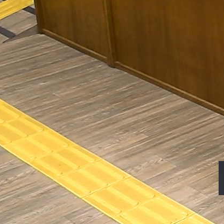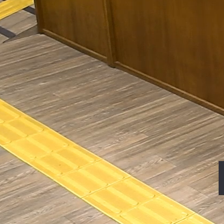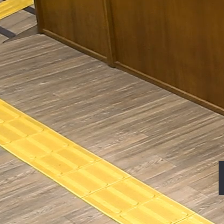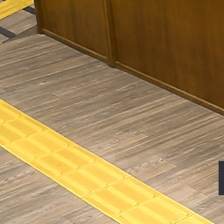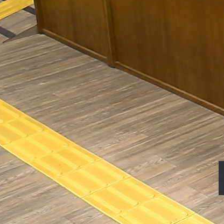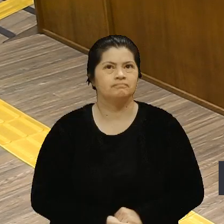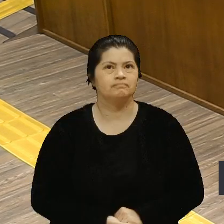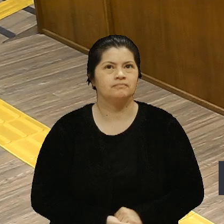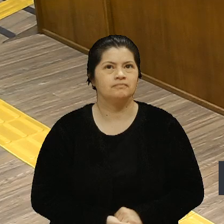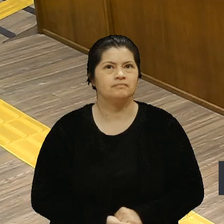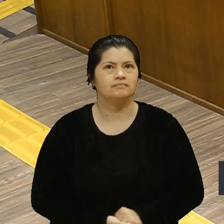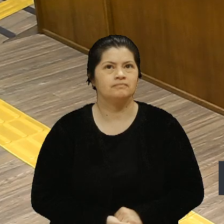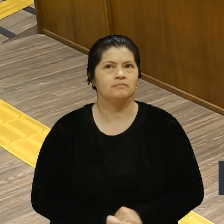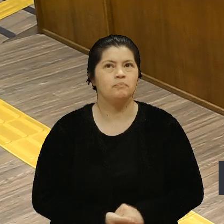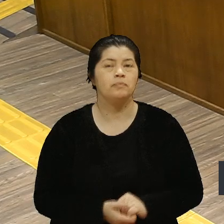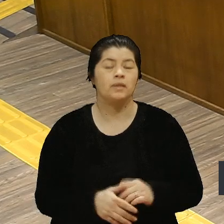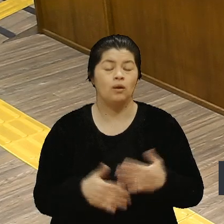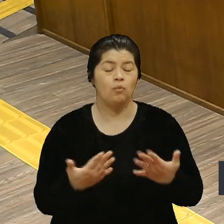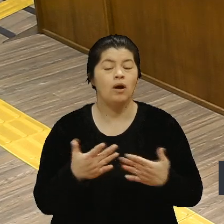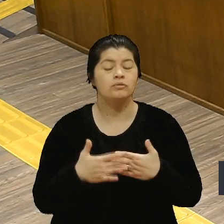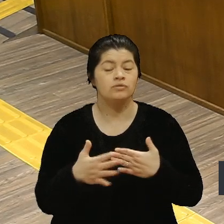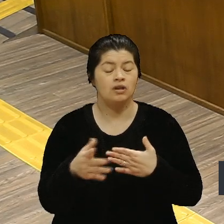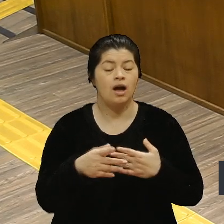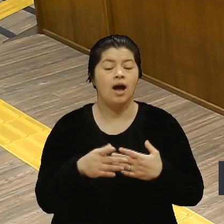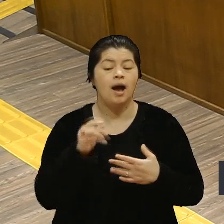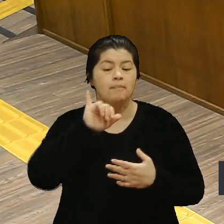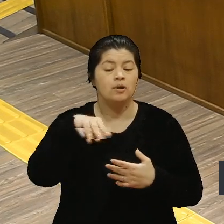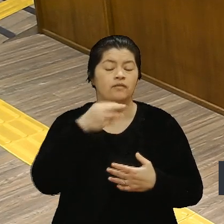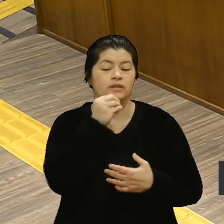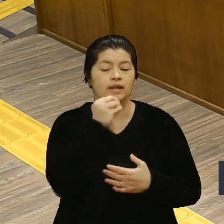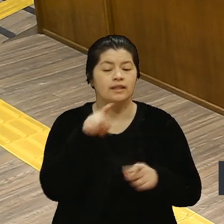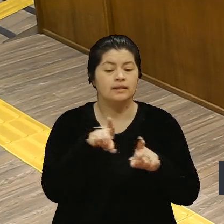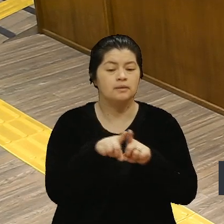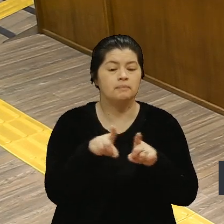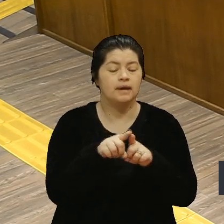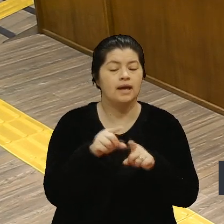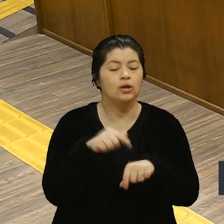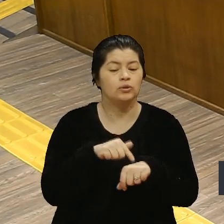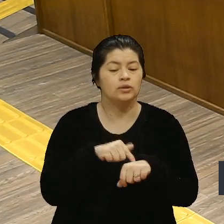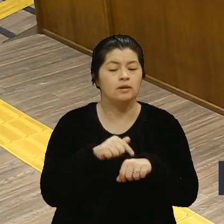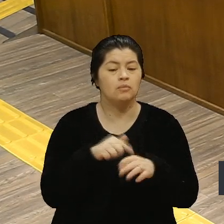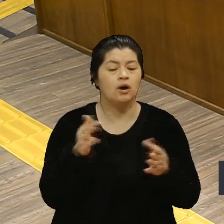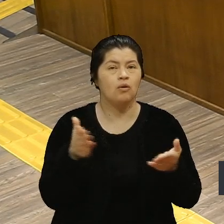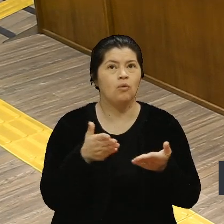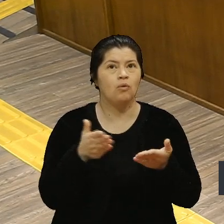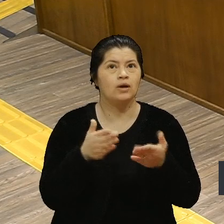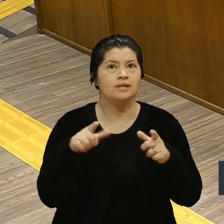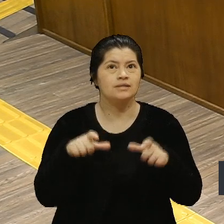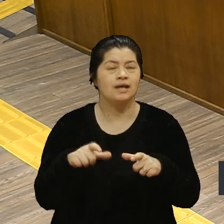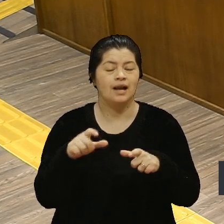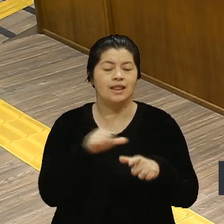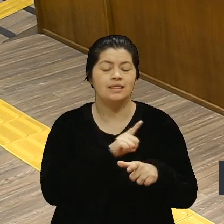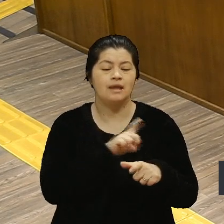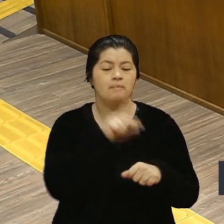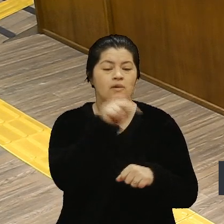Enquanto não está saindo ainda, quero aproveitar também nesse momento, porque nessa sala tem